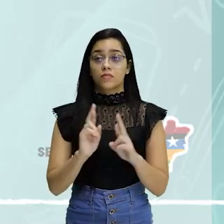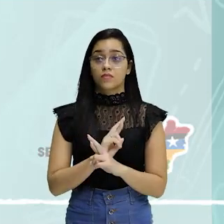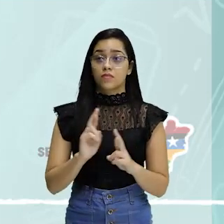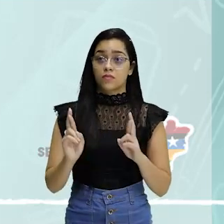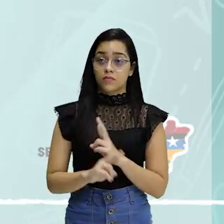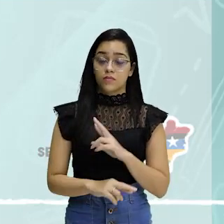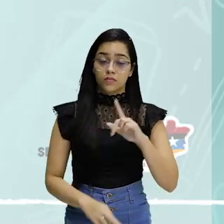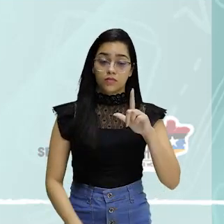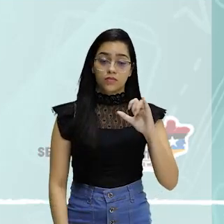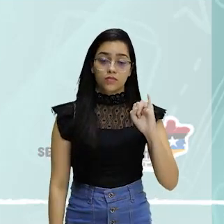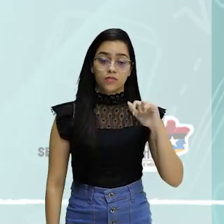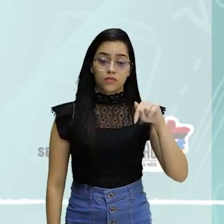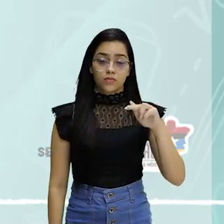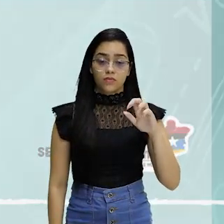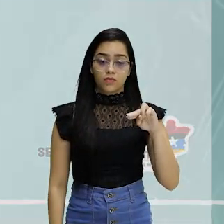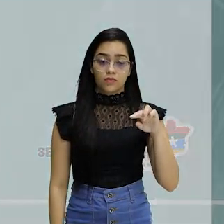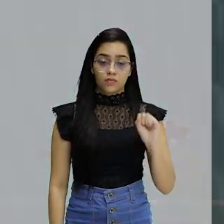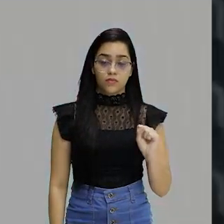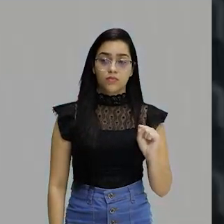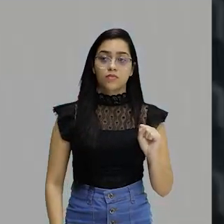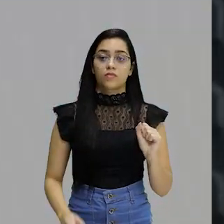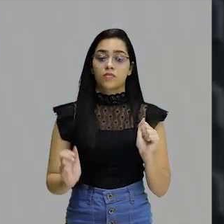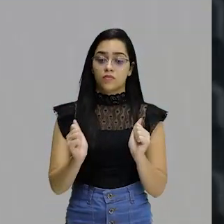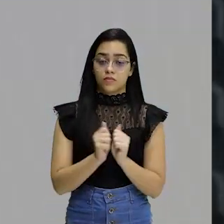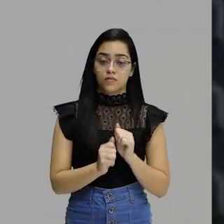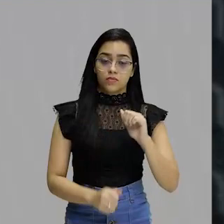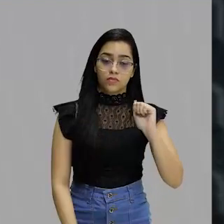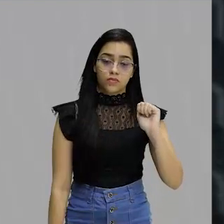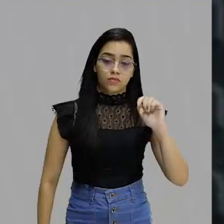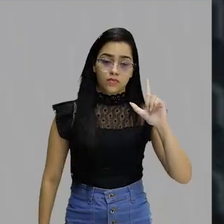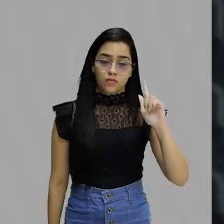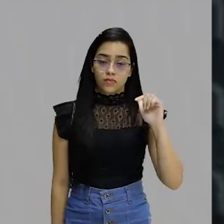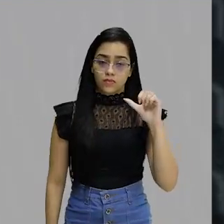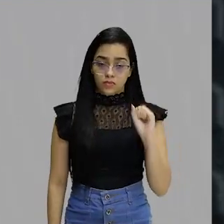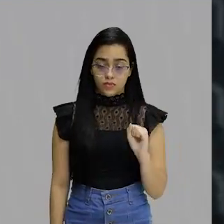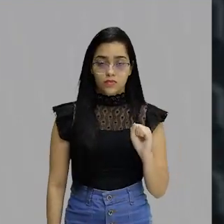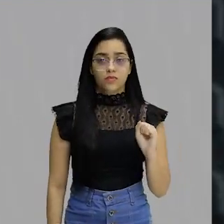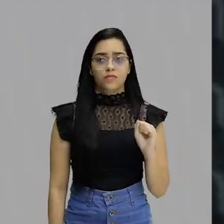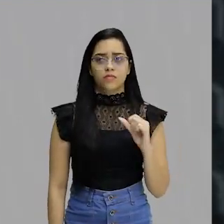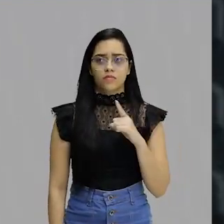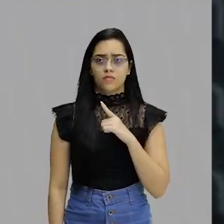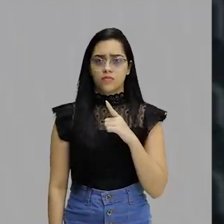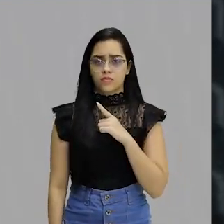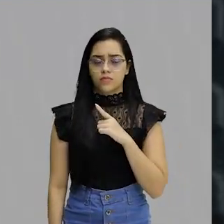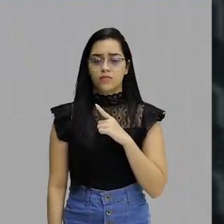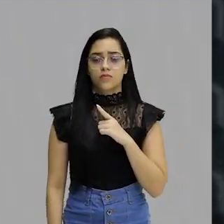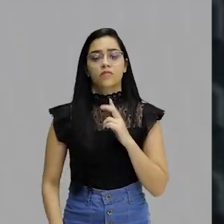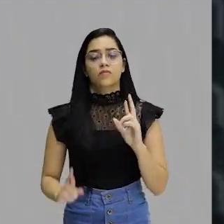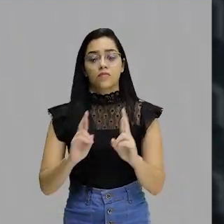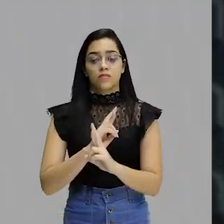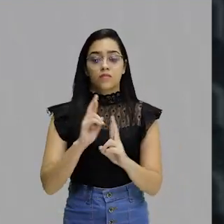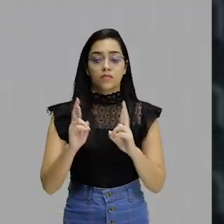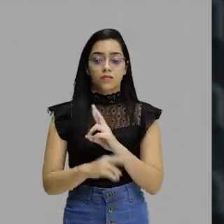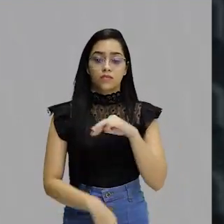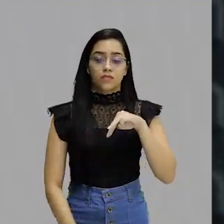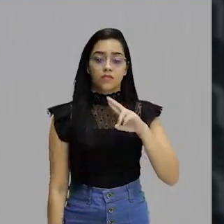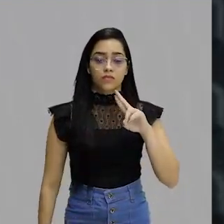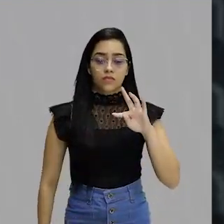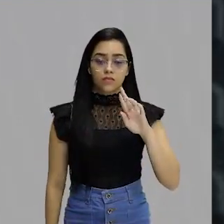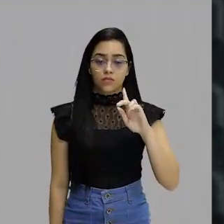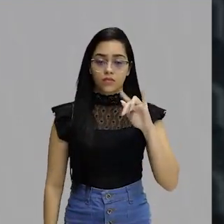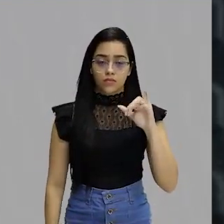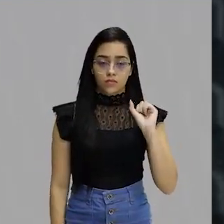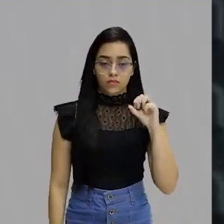que há entre líquens e entre as algas e os fungos que formam os líquens é uma relação de mutualismo, que